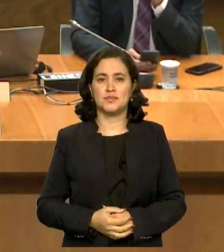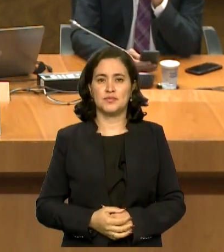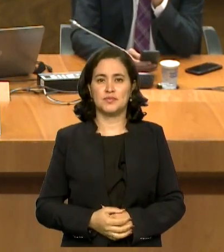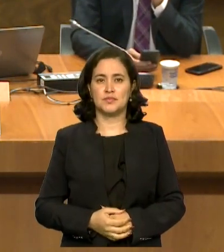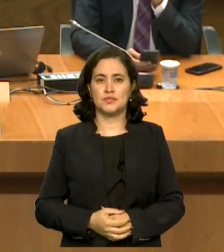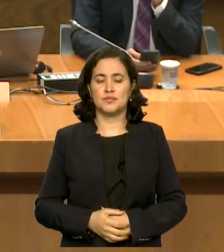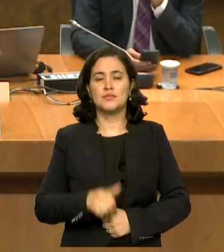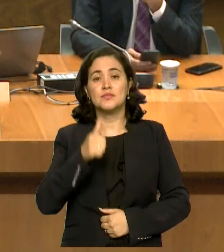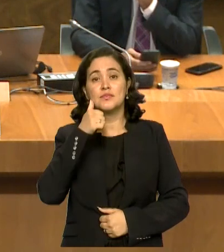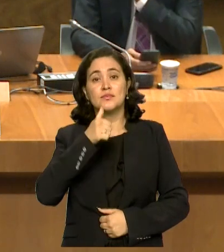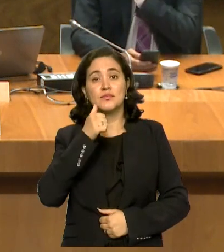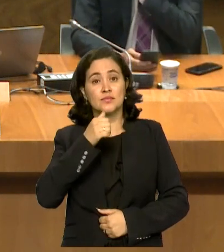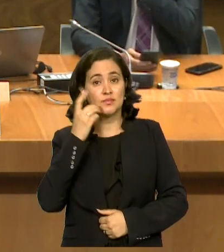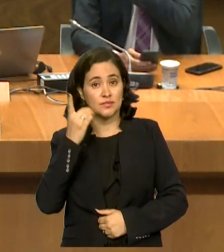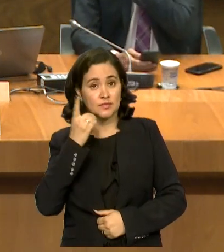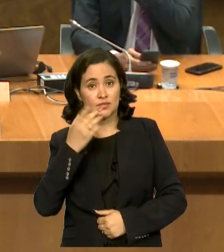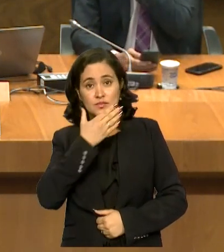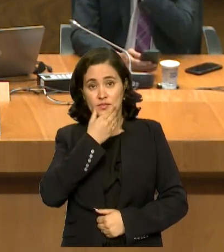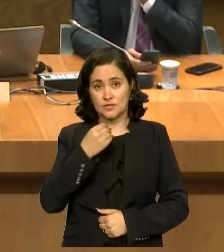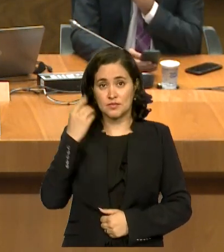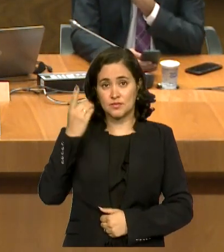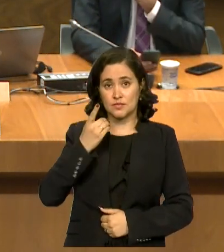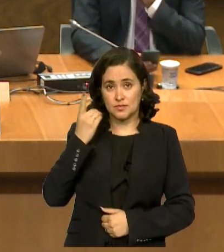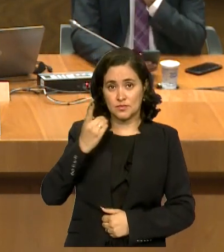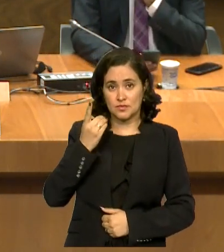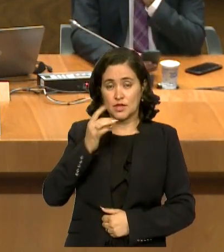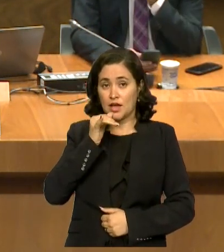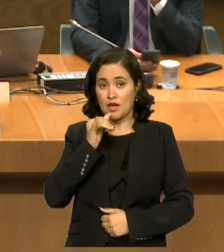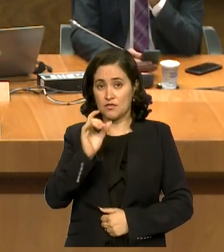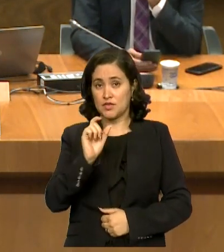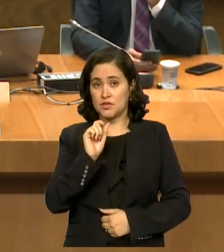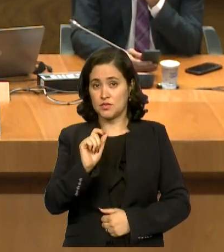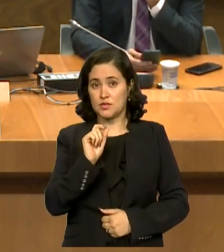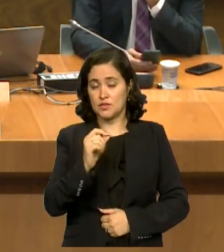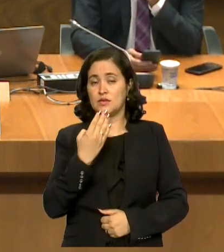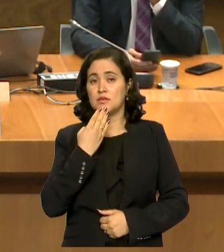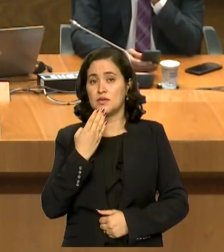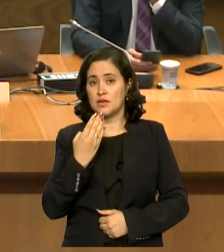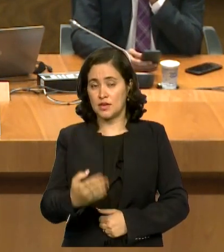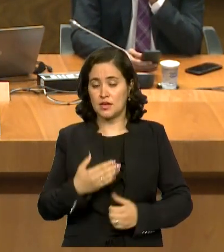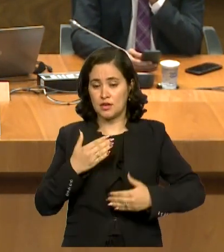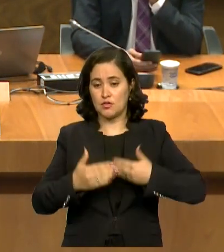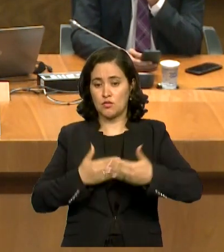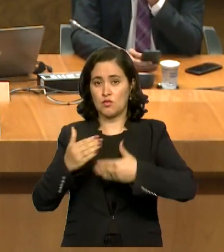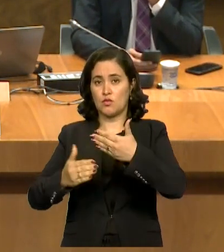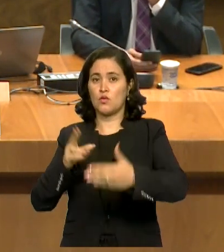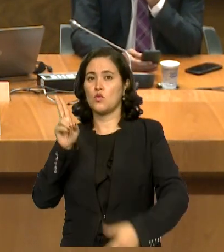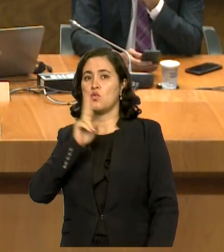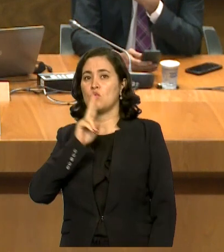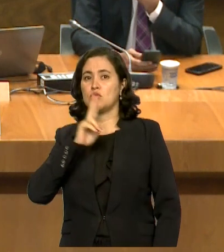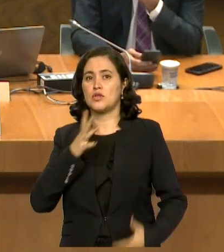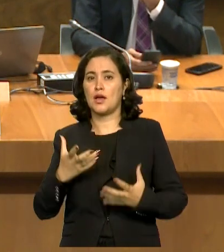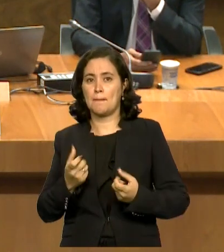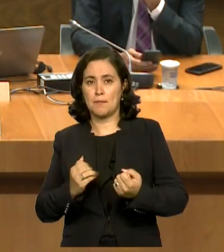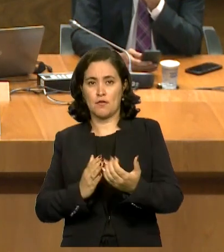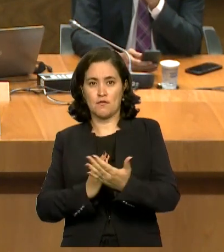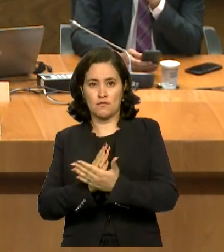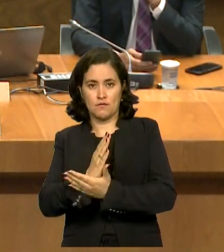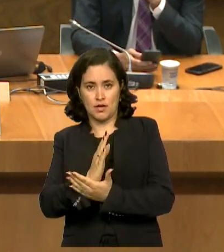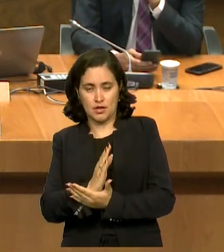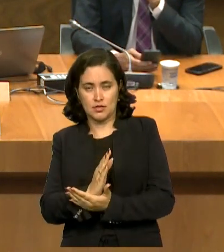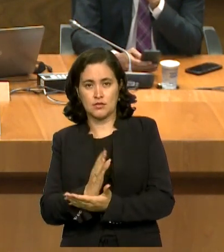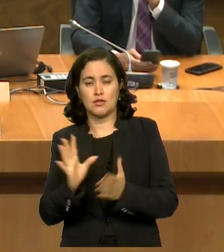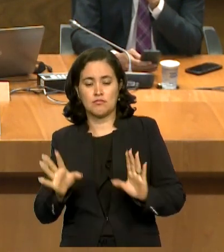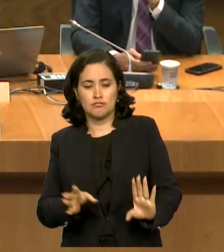Senhoras deputadas e senhores deputados, informo que os requerimentos de tramitação de urgência aprovados serão anexados